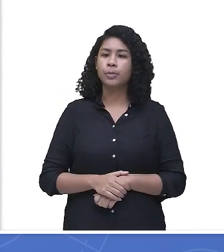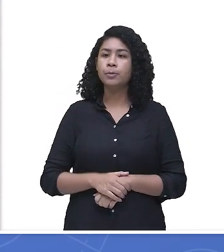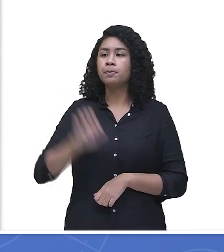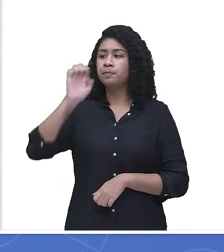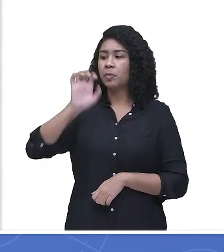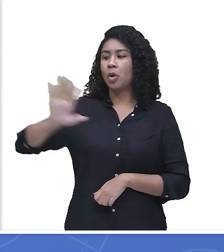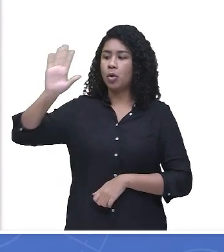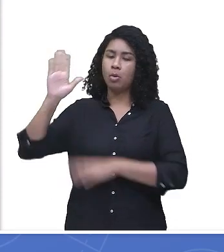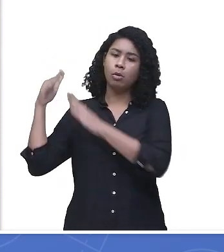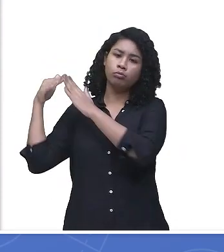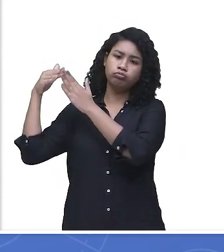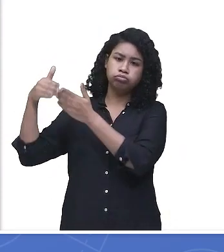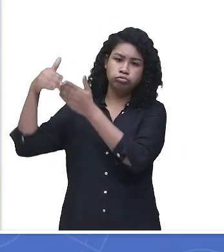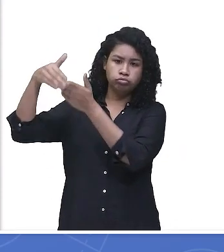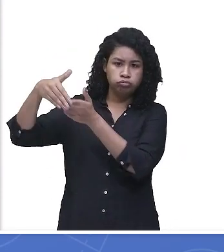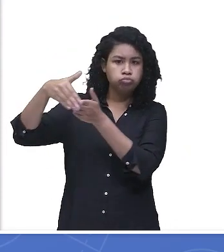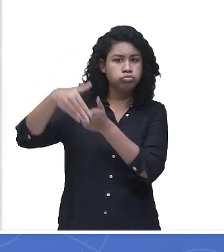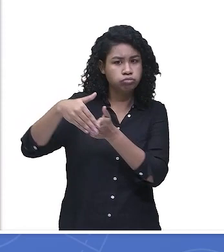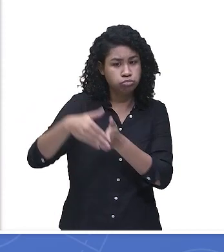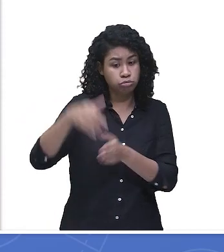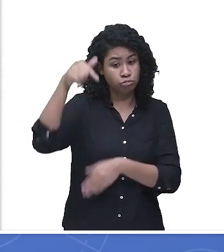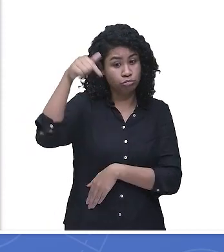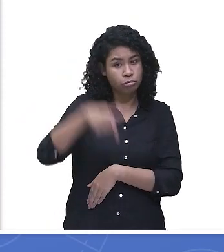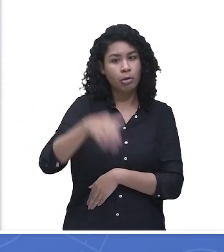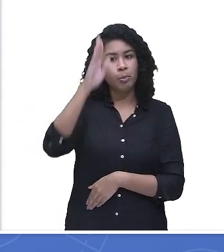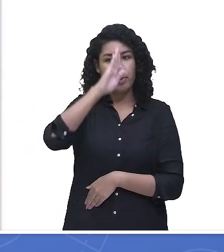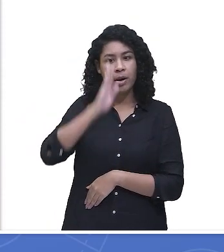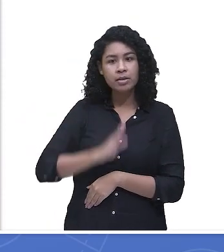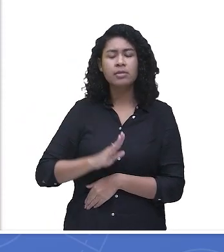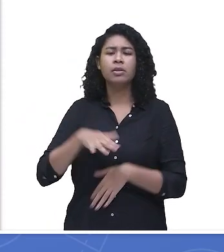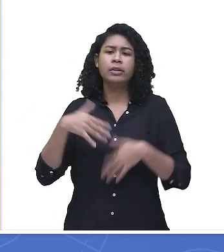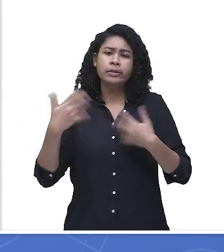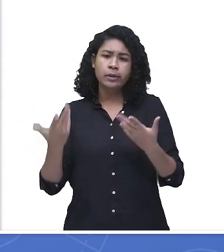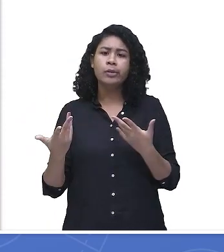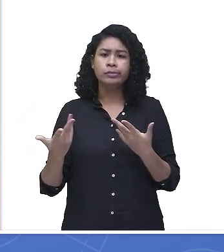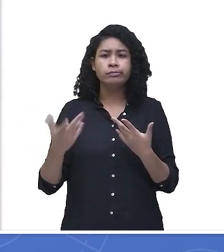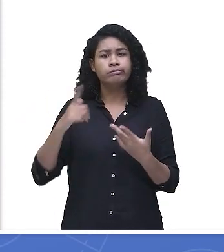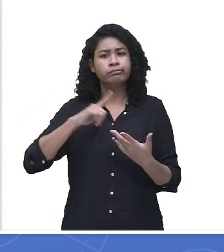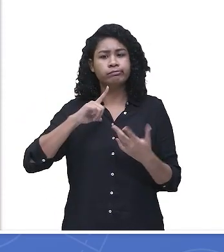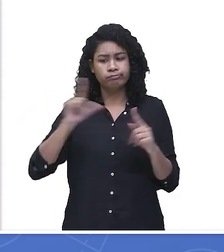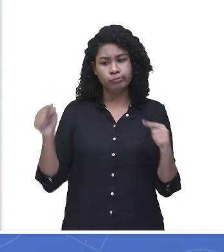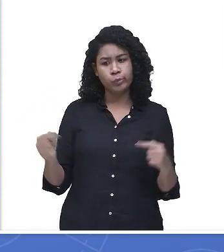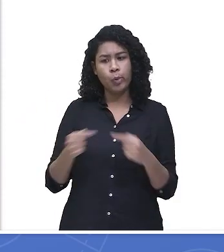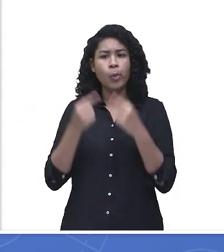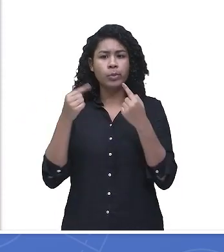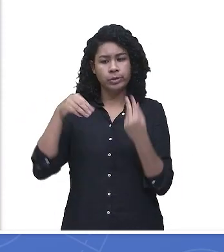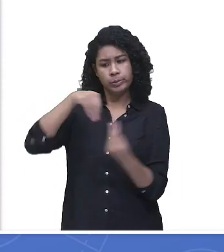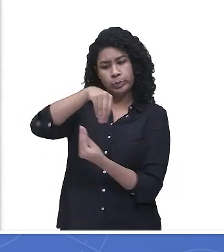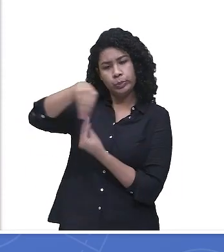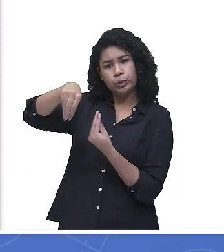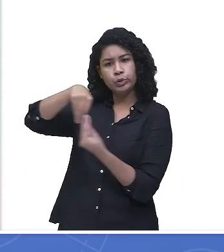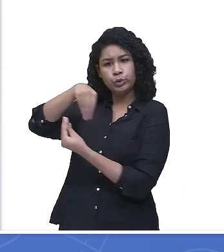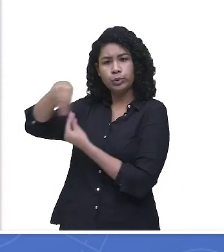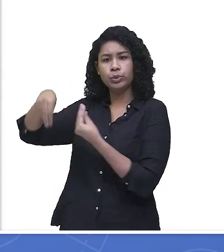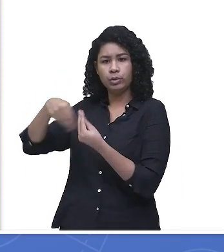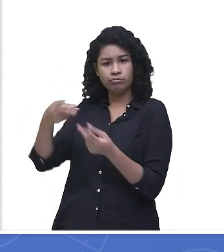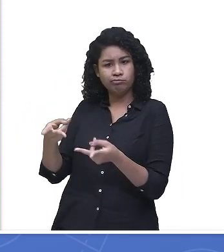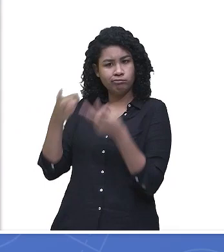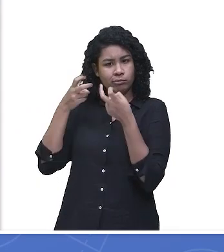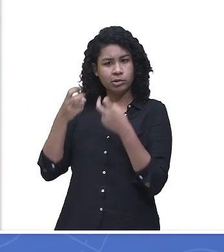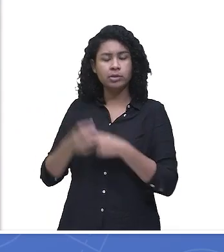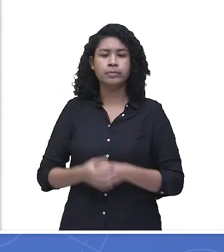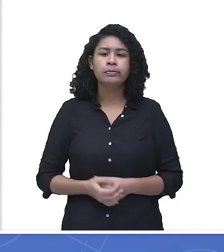branco com o índio, né, por terras. Então, vamos ter todas essas questões abordadas aí. E perceba que esse gênero é um